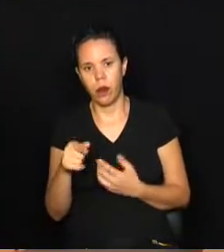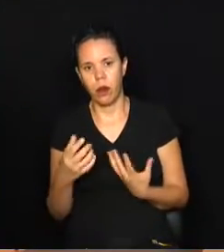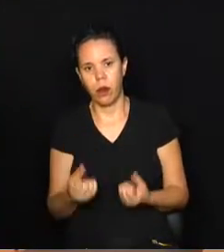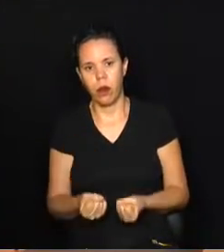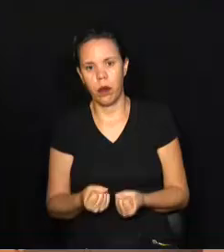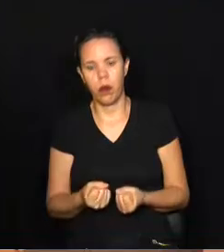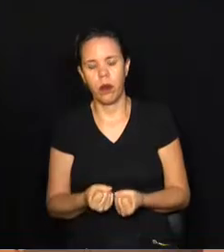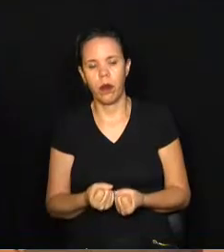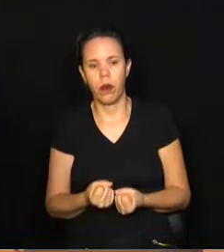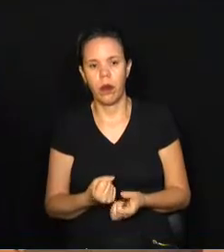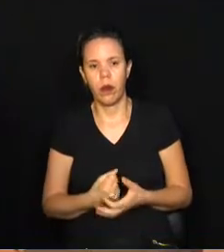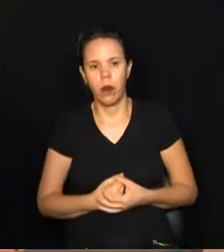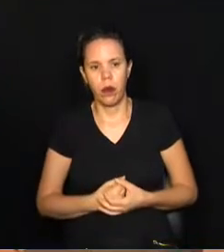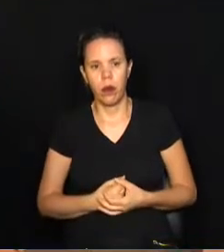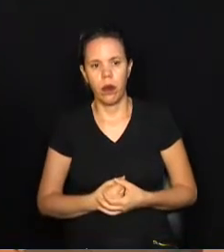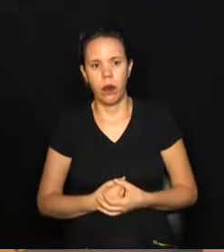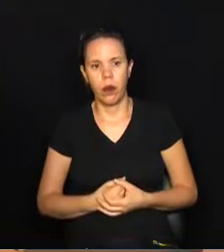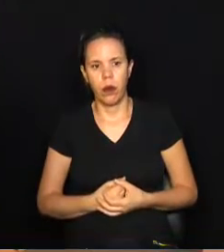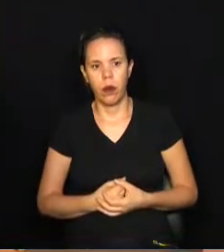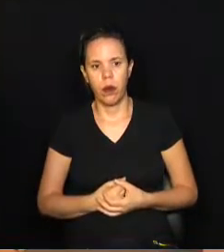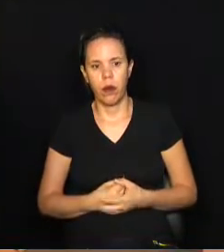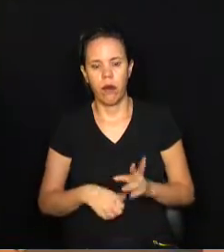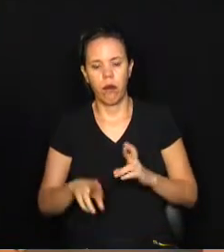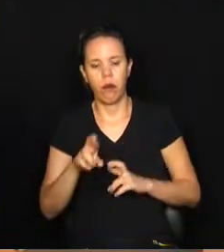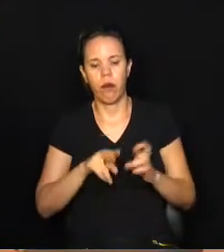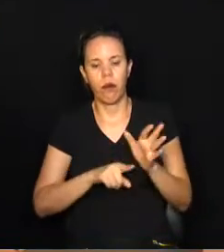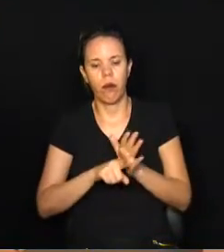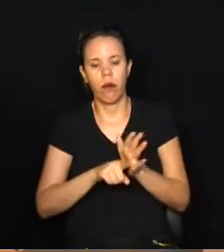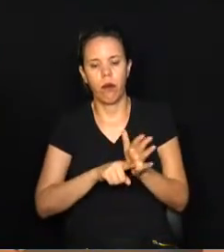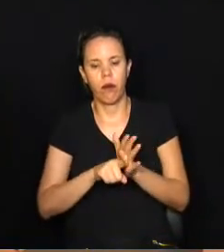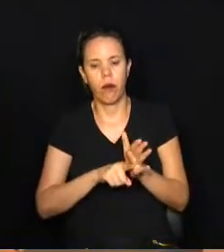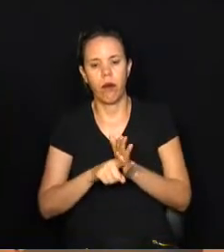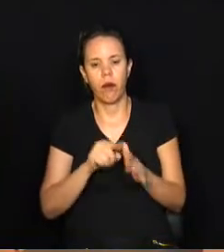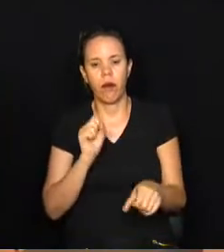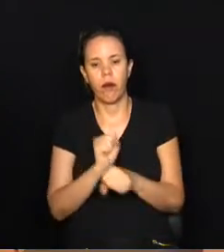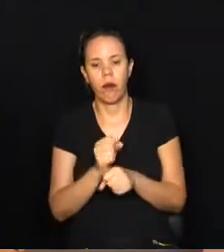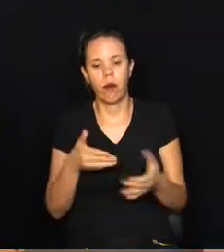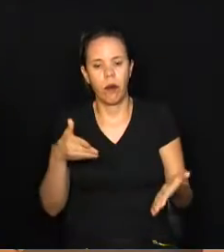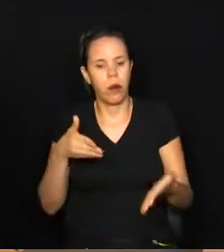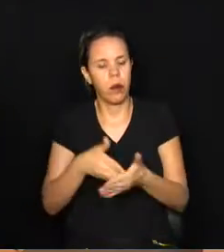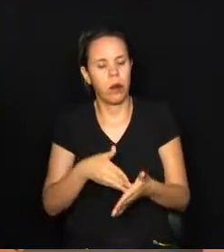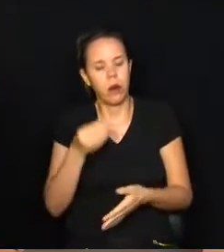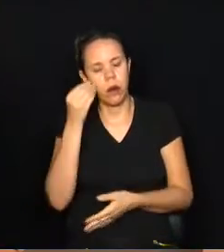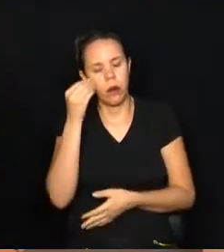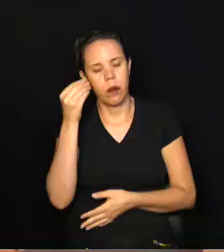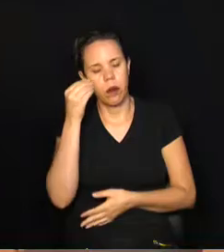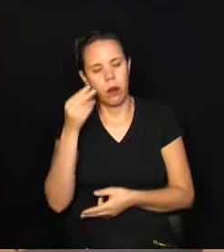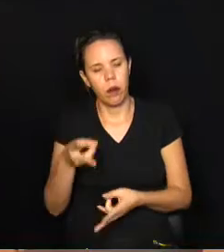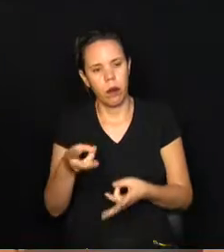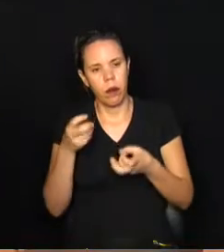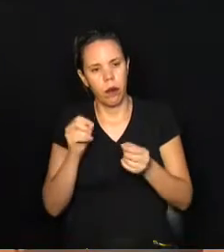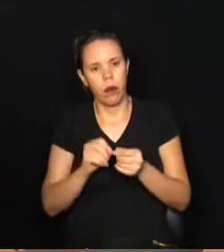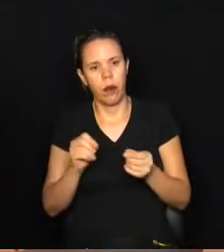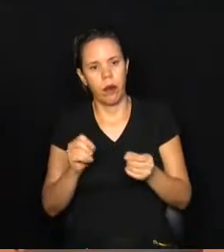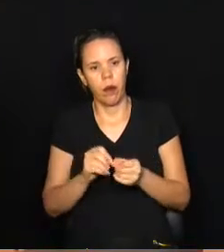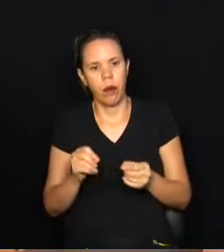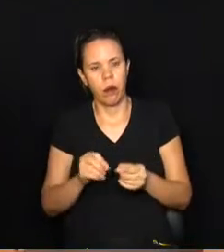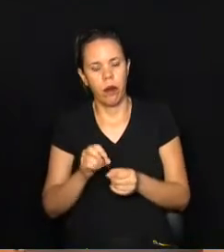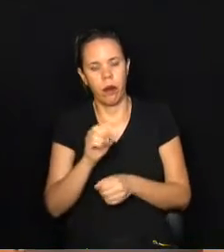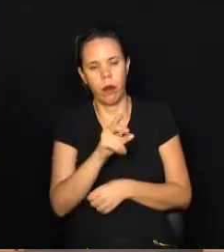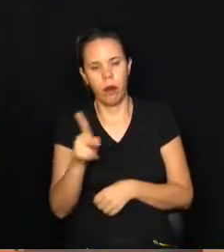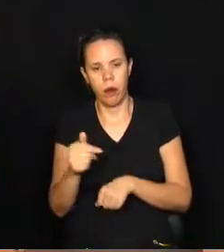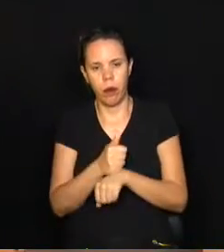classe, né? Ele foi confiscado, né? E tentaram, foi isso que eu percebi, fazer do